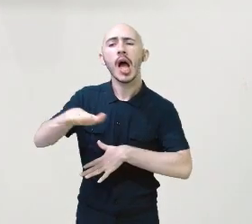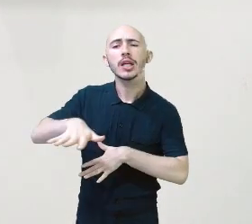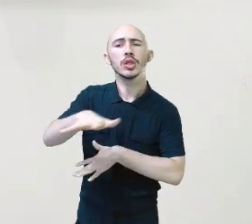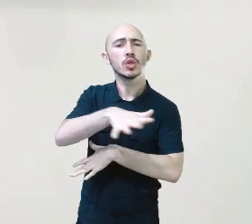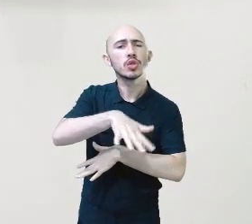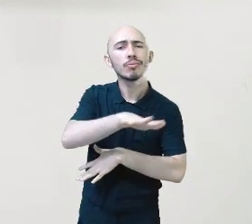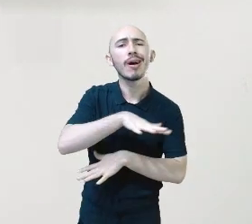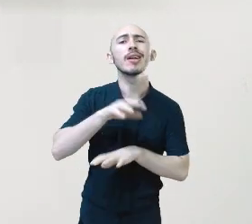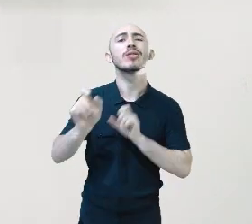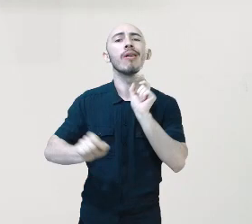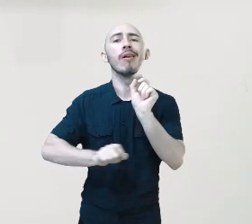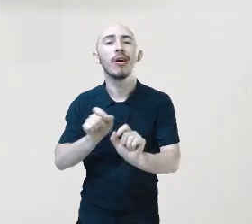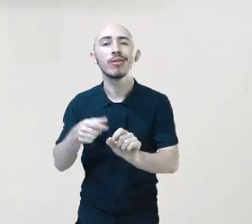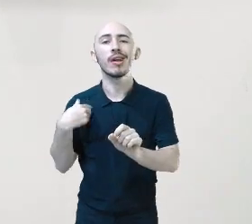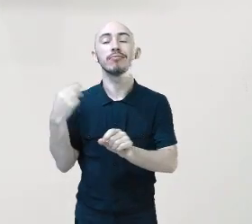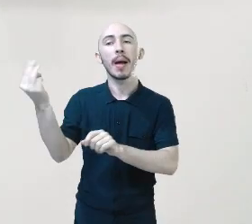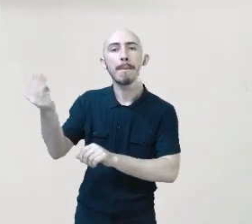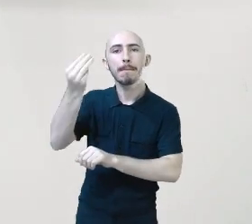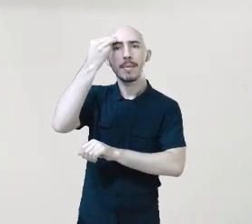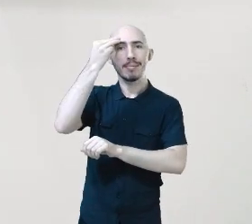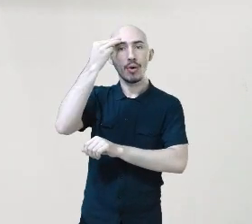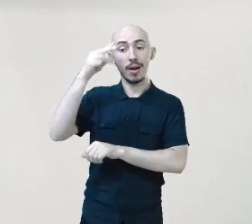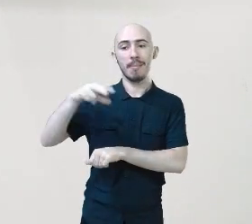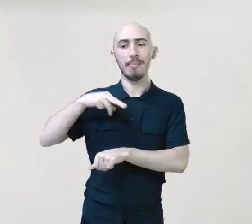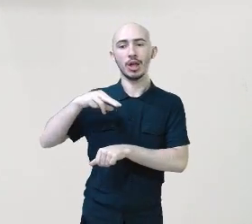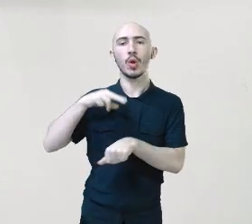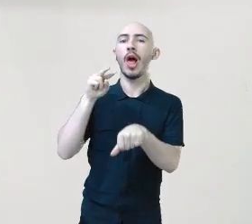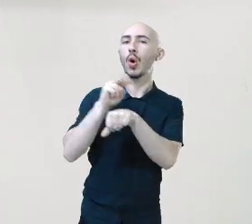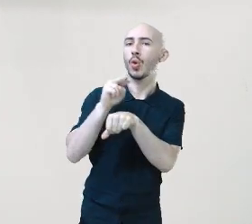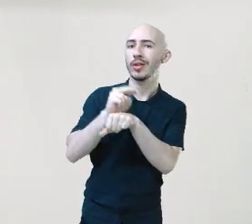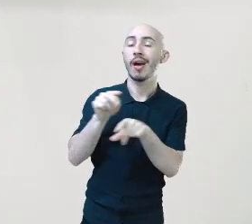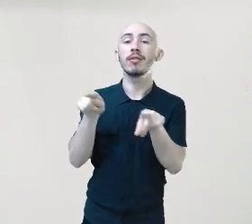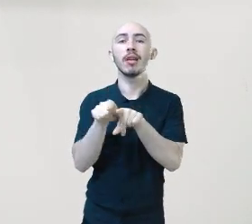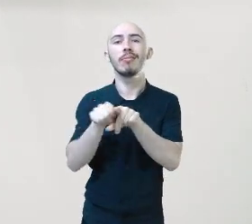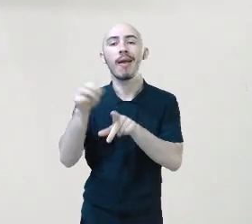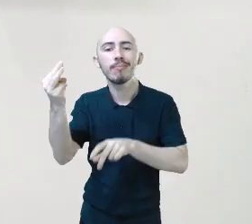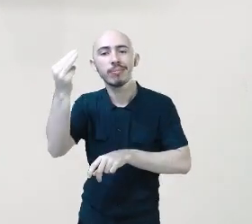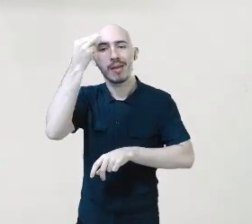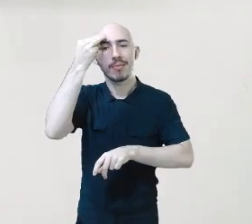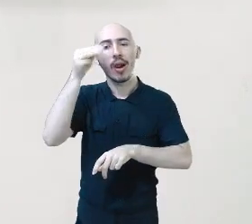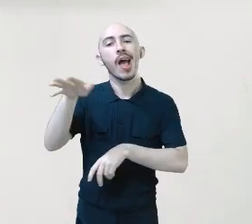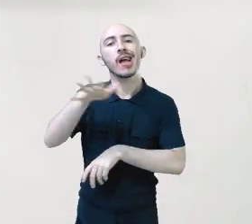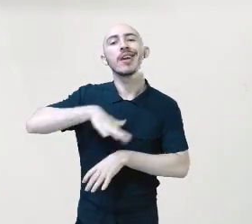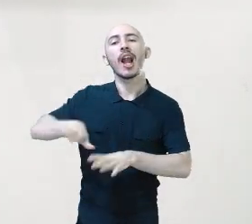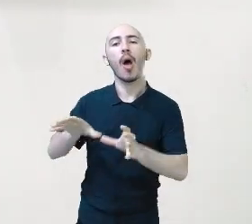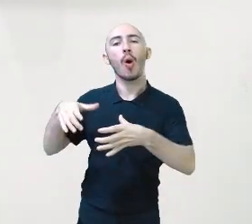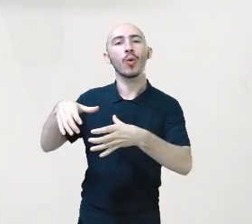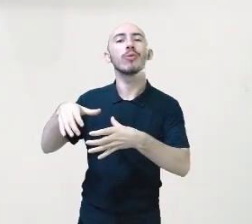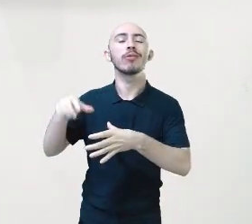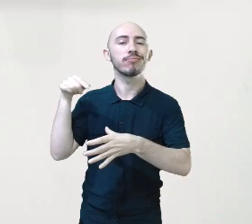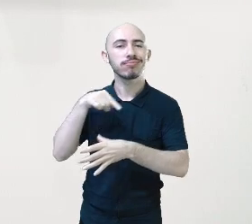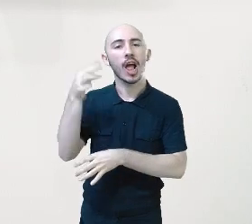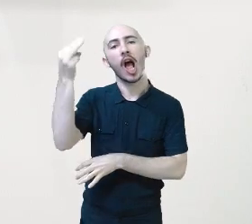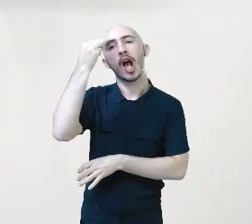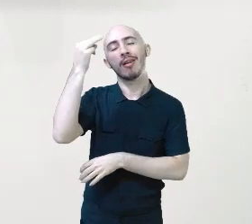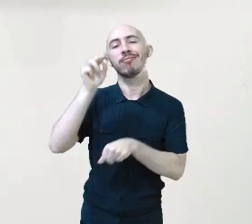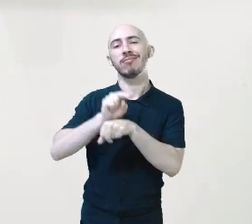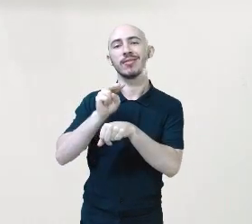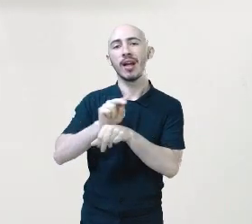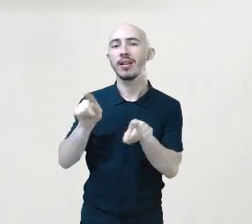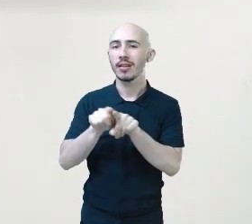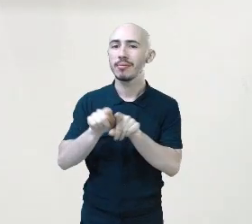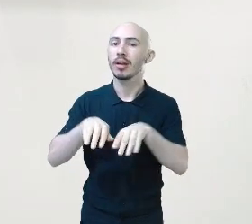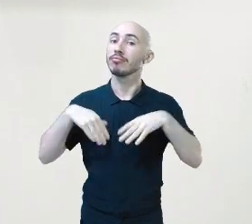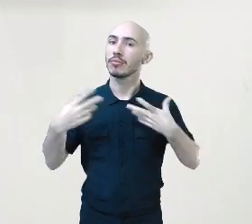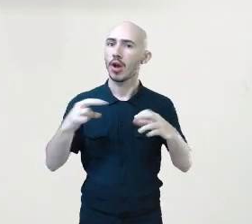espaços de preservação das memórias individuais e coletivas. O tema da nossa aula ele é